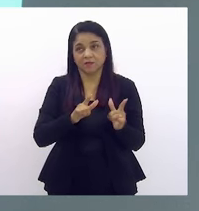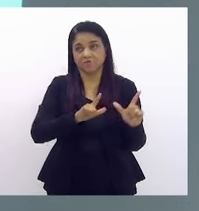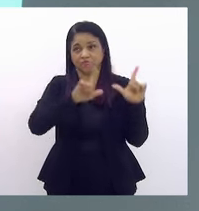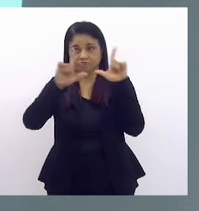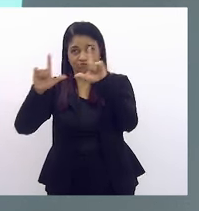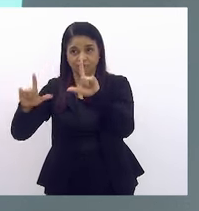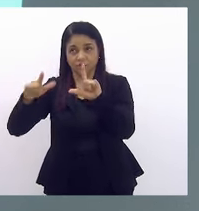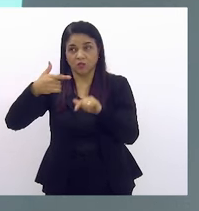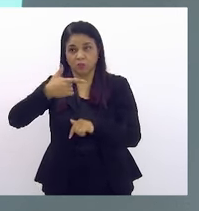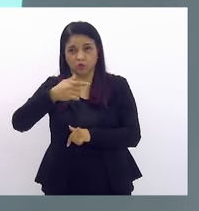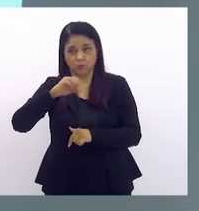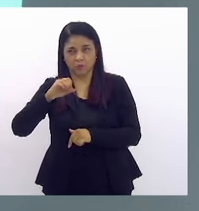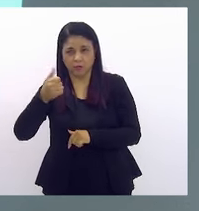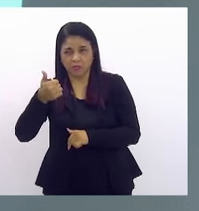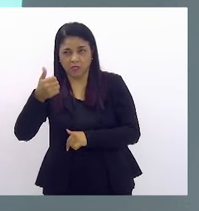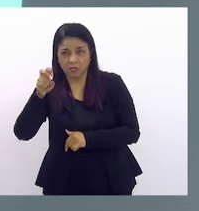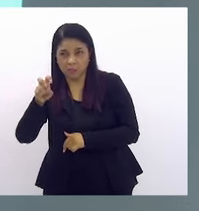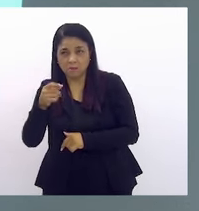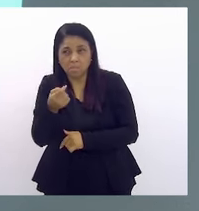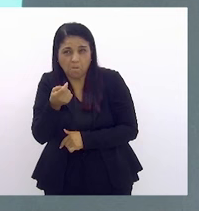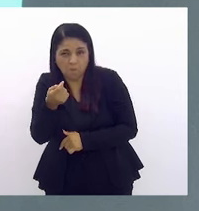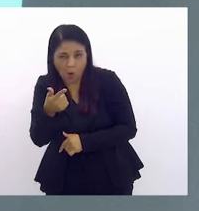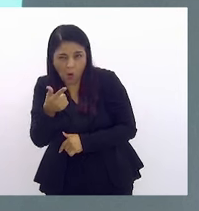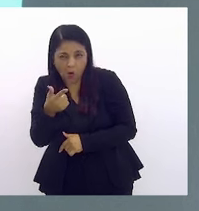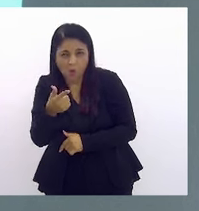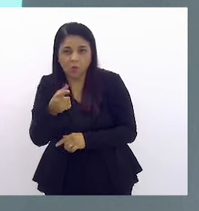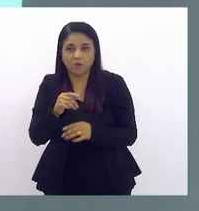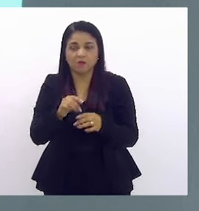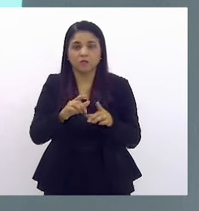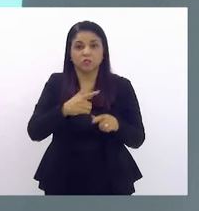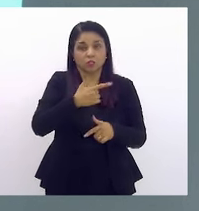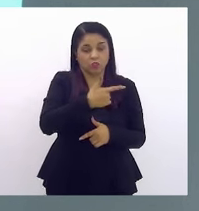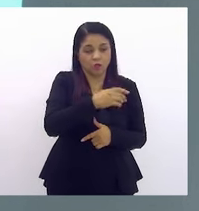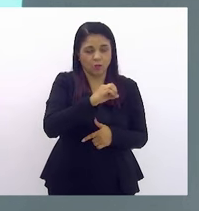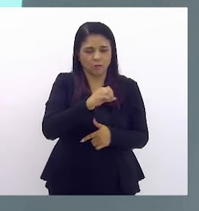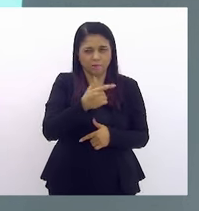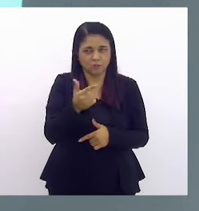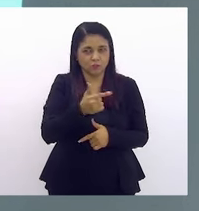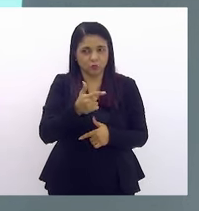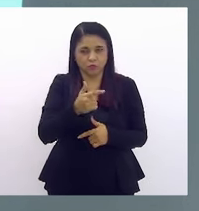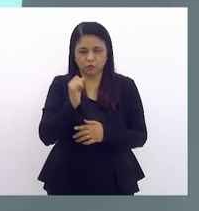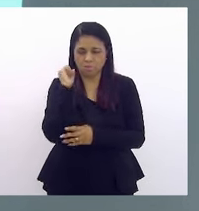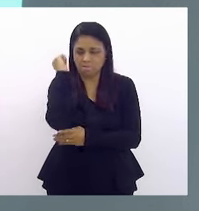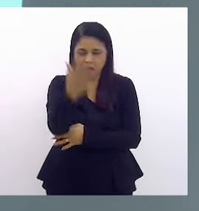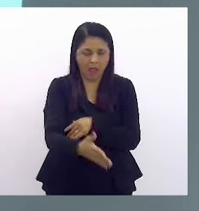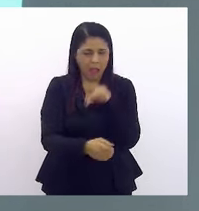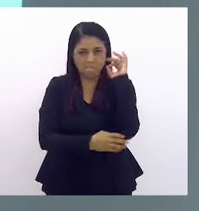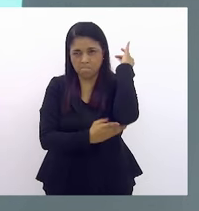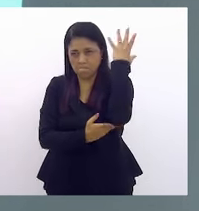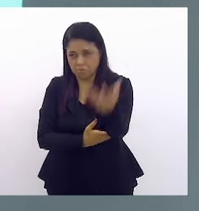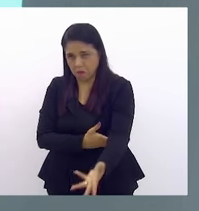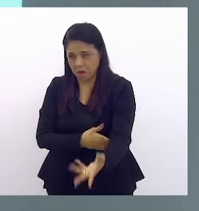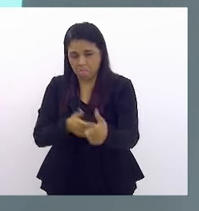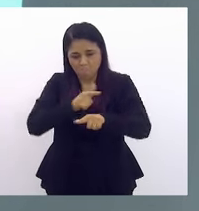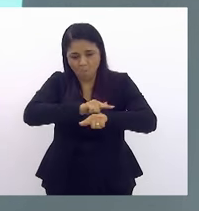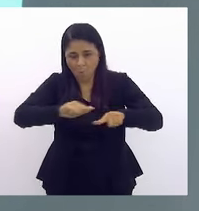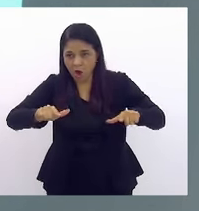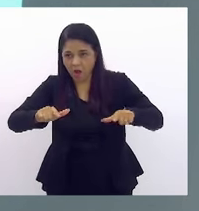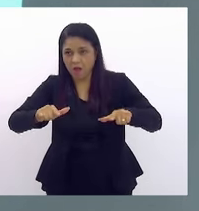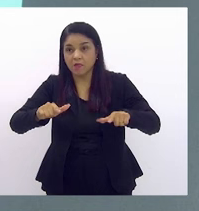sido um pouco mexida. Em 2002 já teve a derrocada final, já sob patrocínio